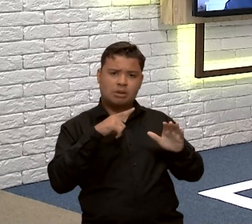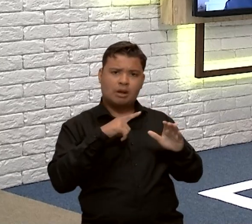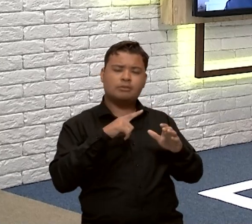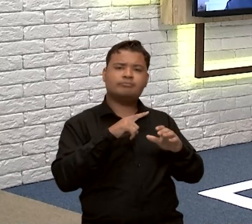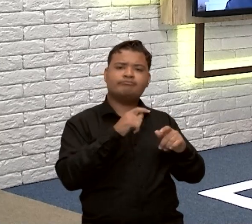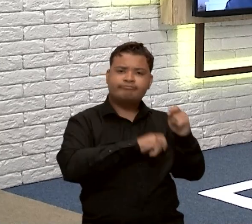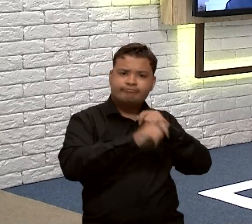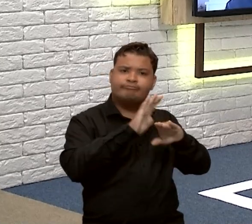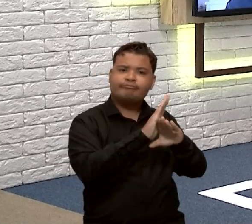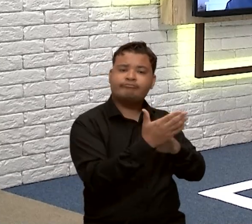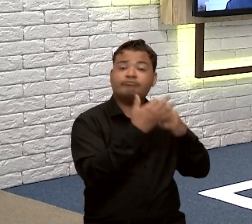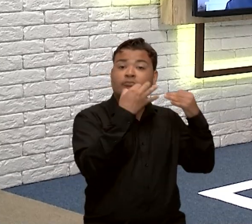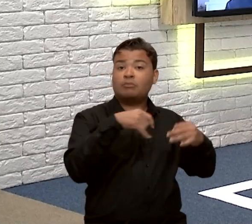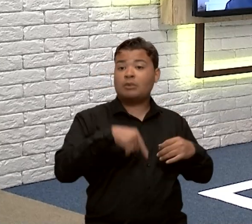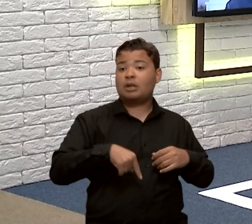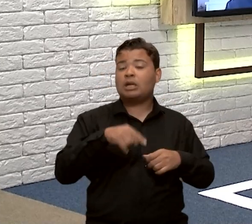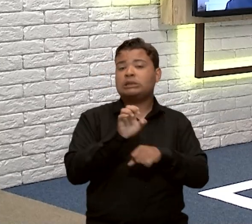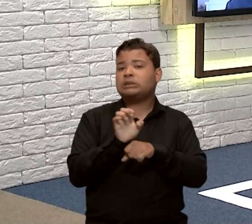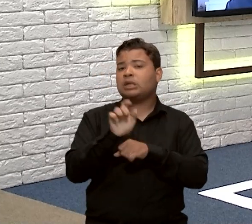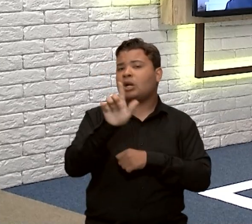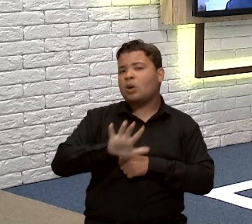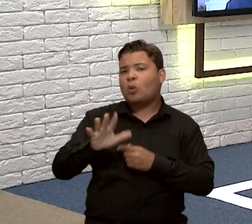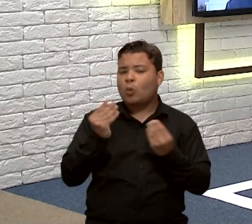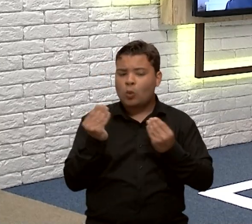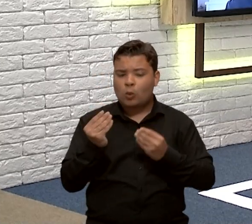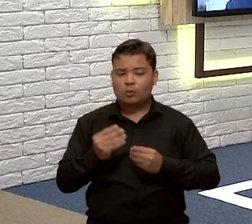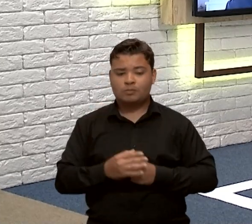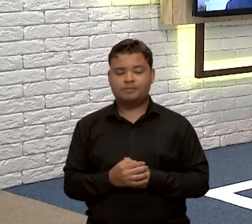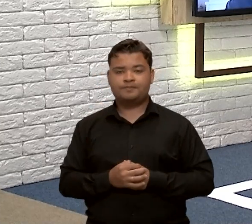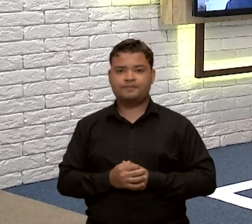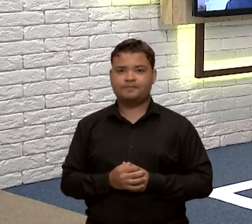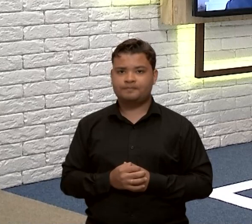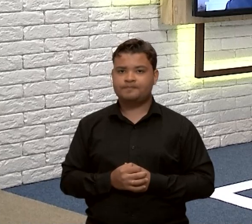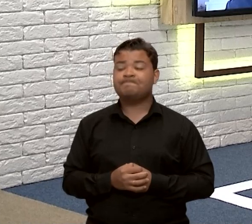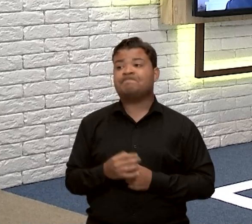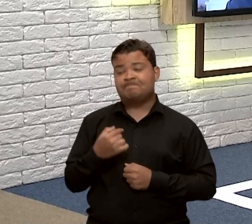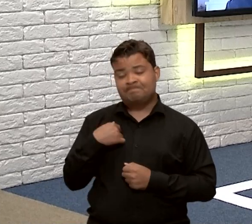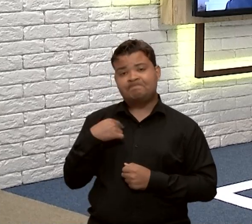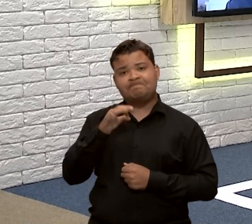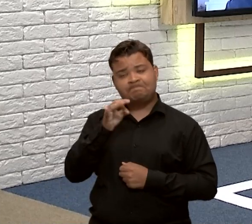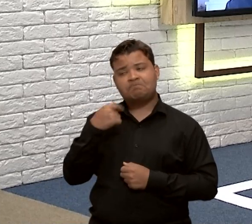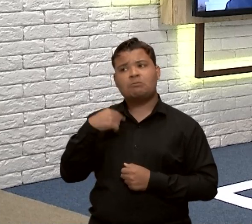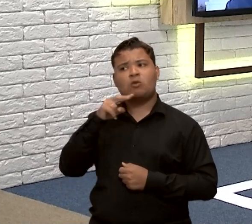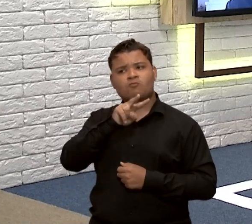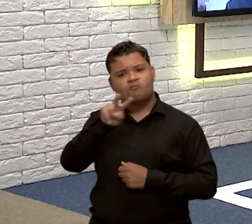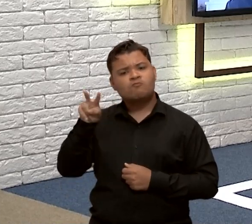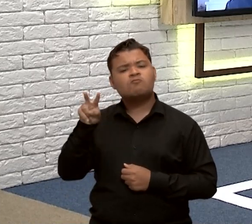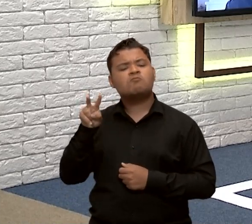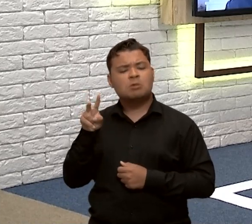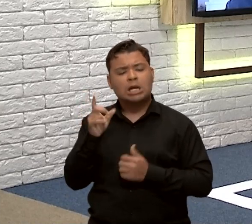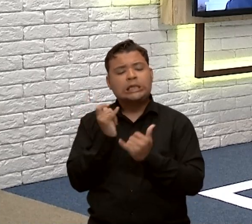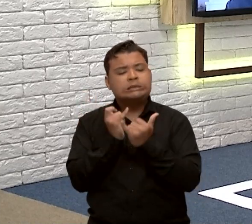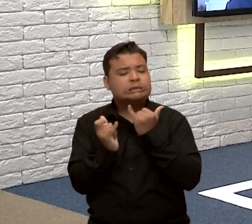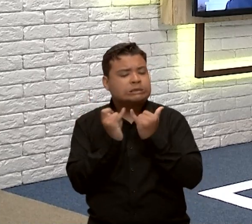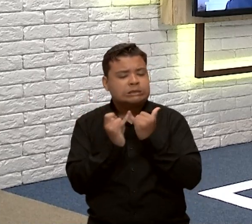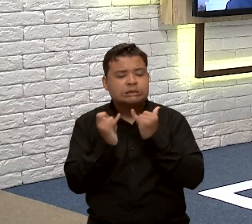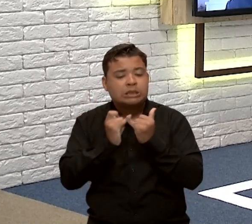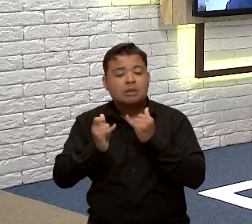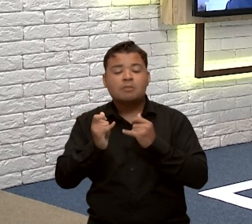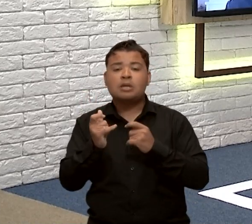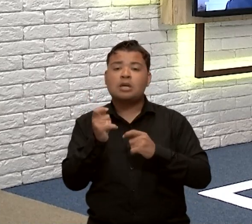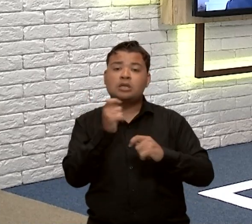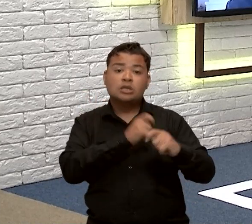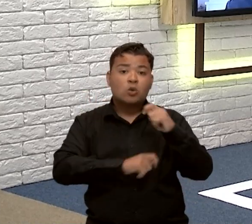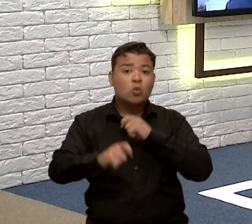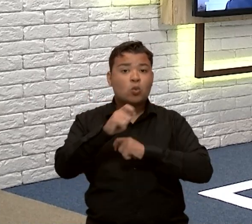Olha, eu vejo a situação da economia solidária no estado de forma parecida com a situação da economia solidária no